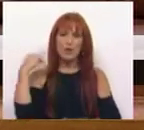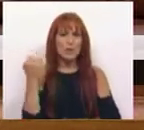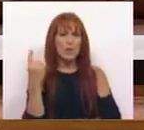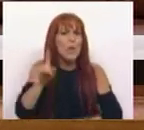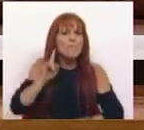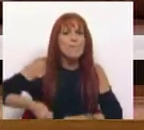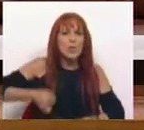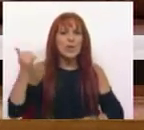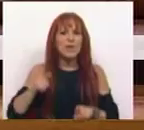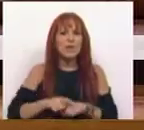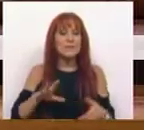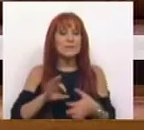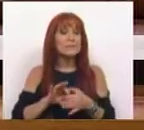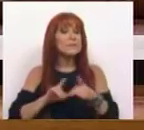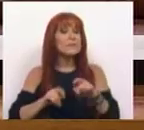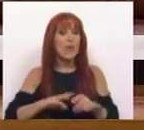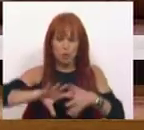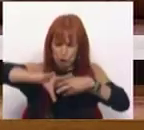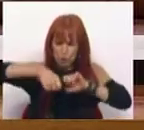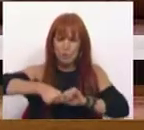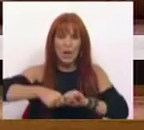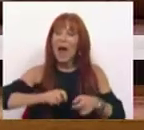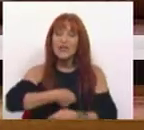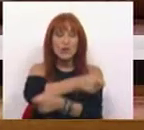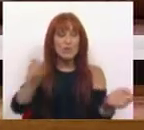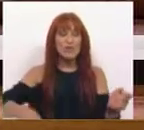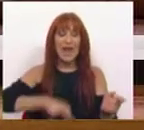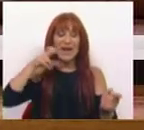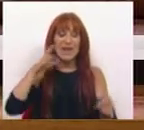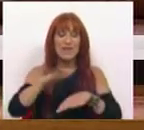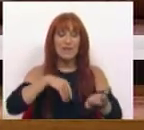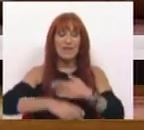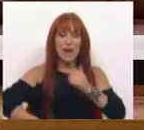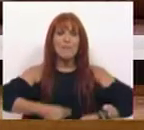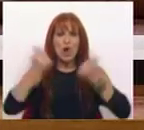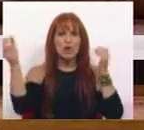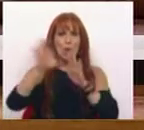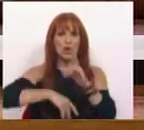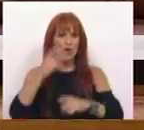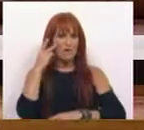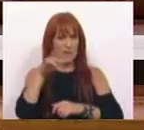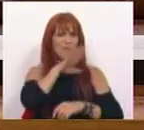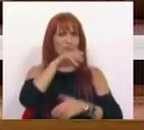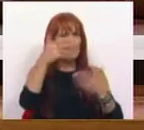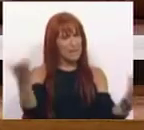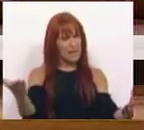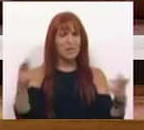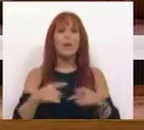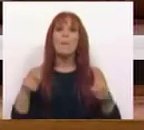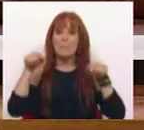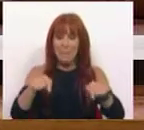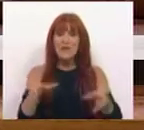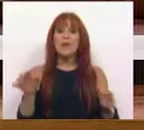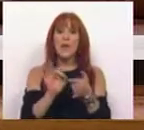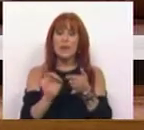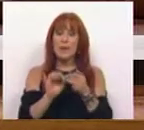instrumento importante no que se refere à distribuição da riqueza produzida e da melhoria das condições de vida das famílias. Mas é